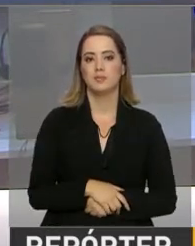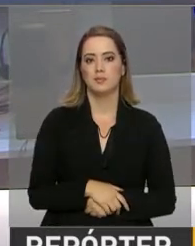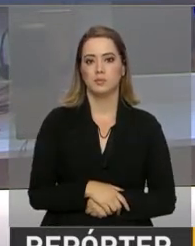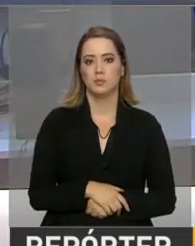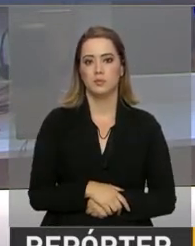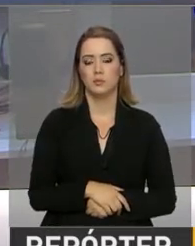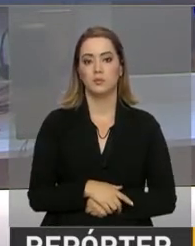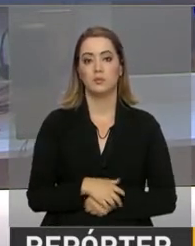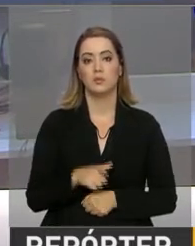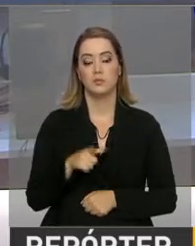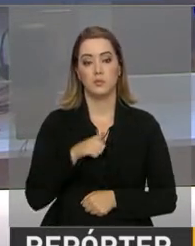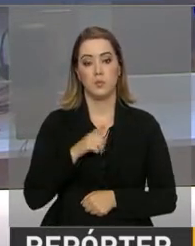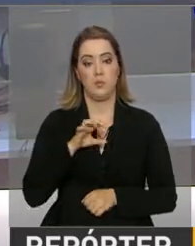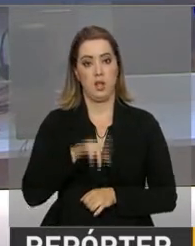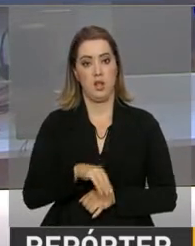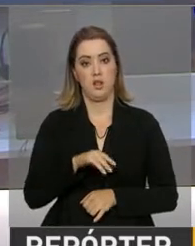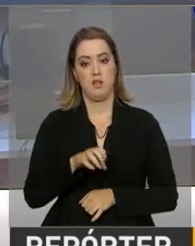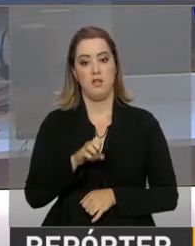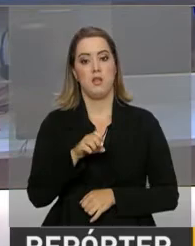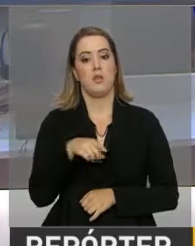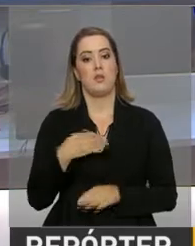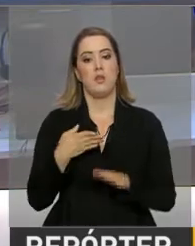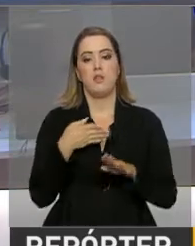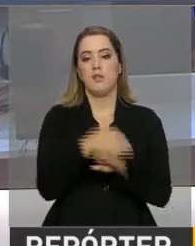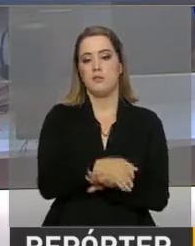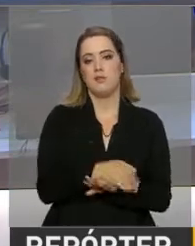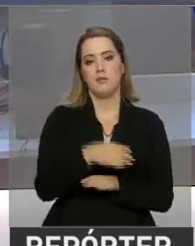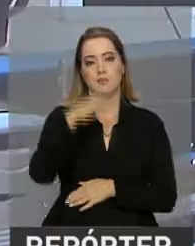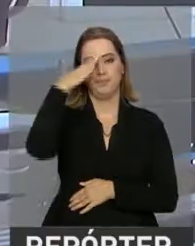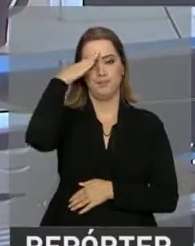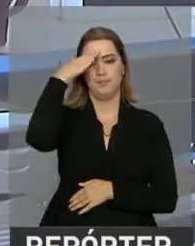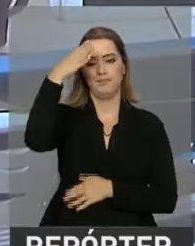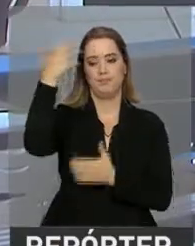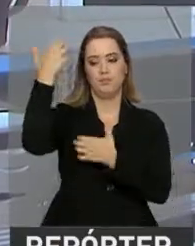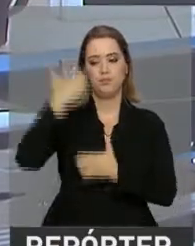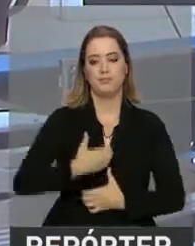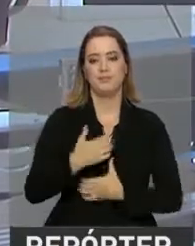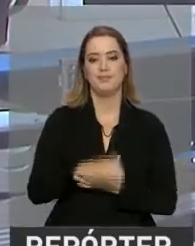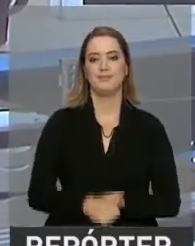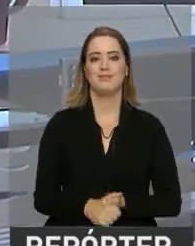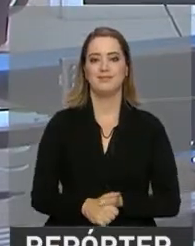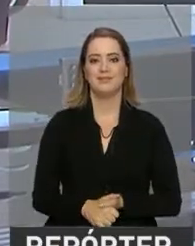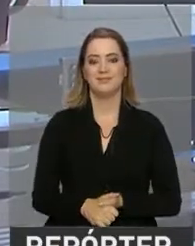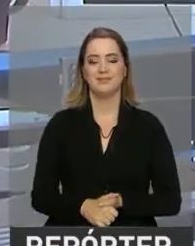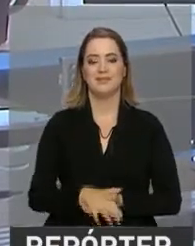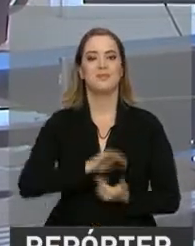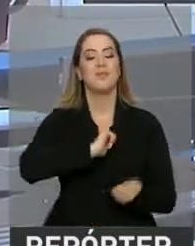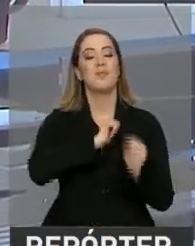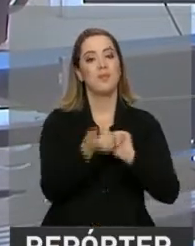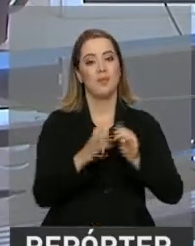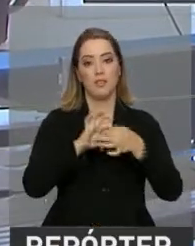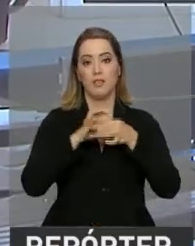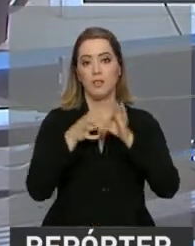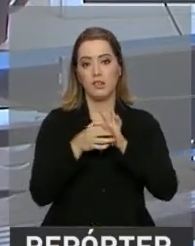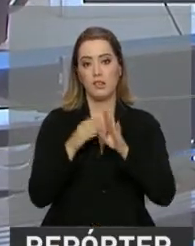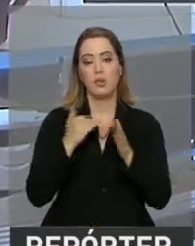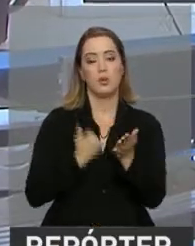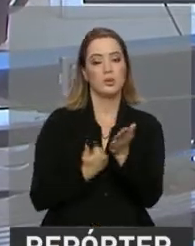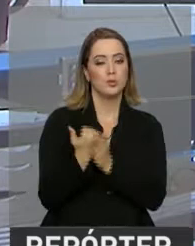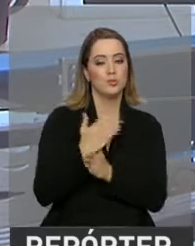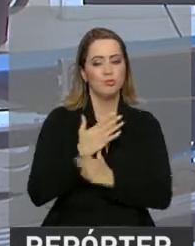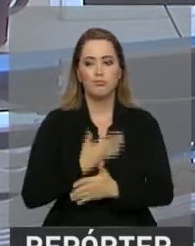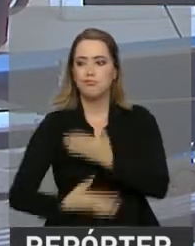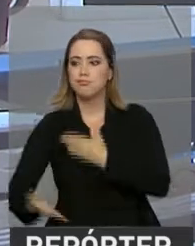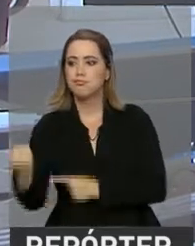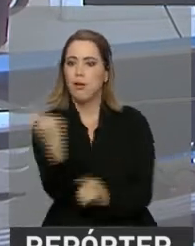www.eb.mil.br e clicar no link ingresse no exército os jogos paralímpicos continuam movimentando o Rio de Janeiro